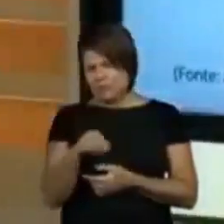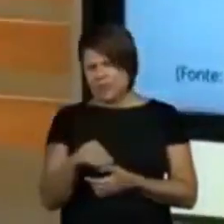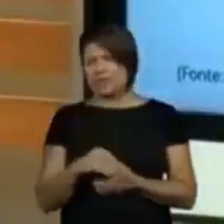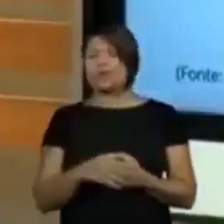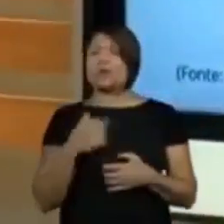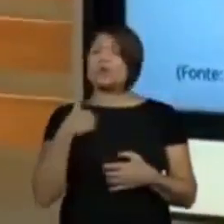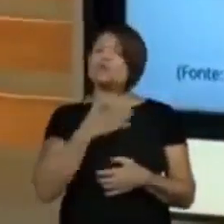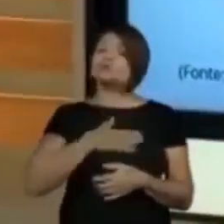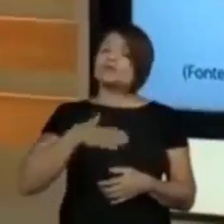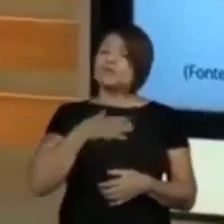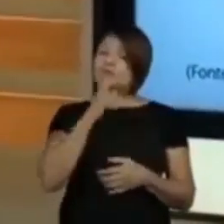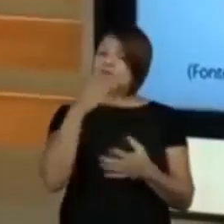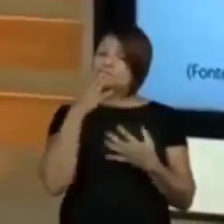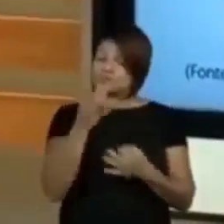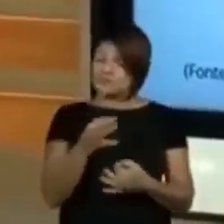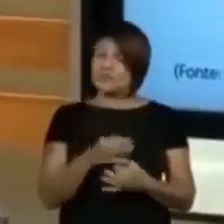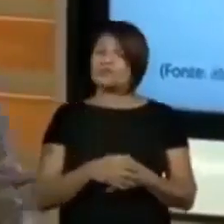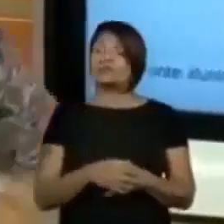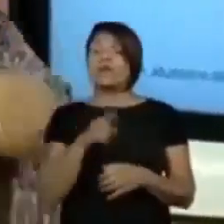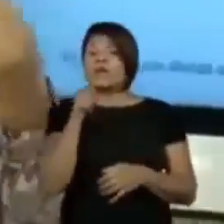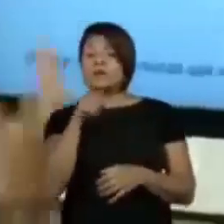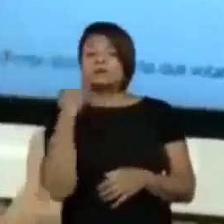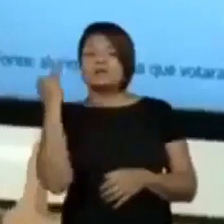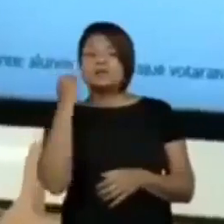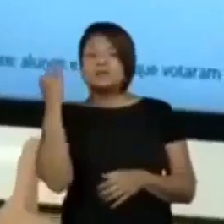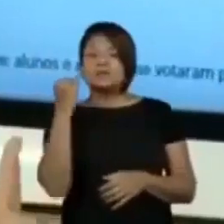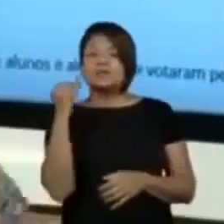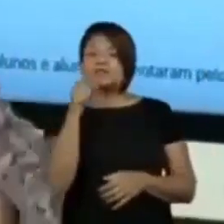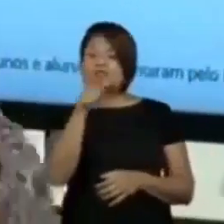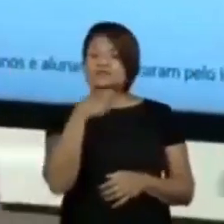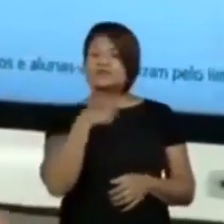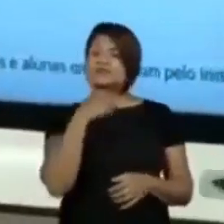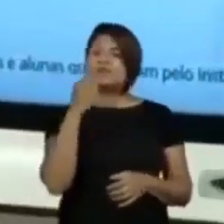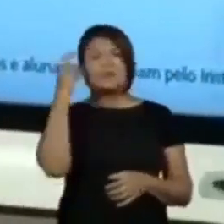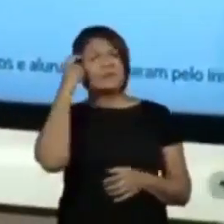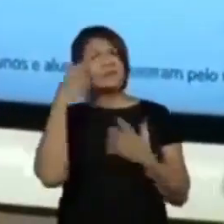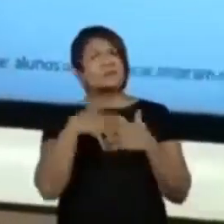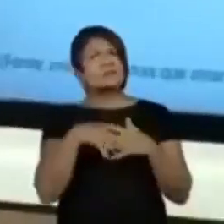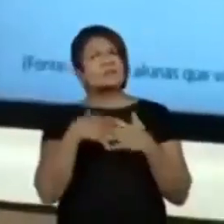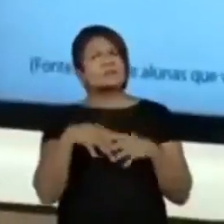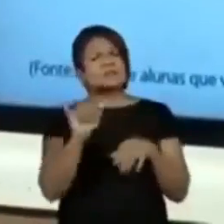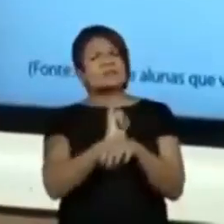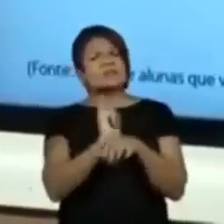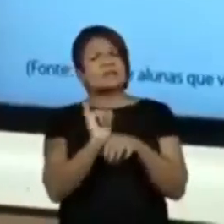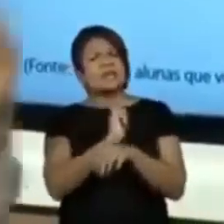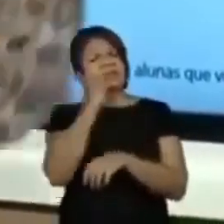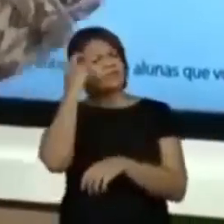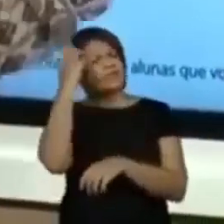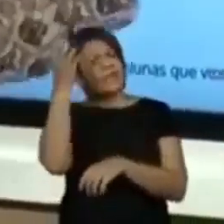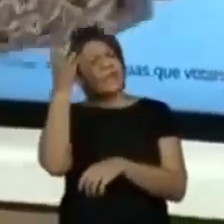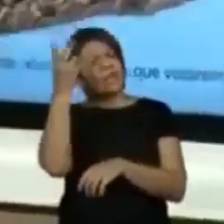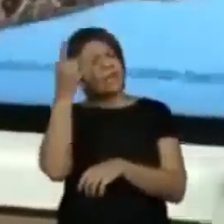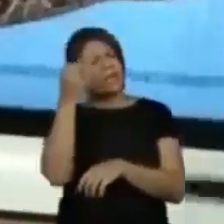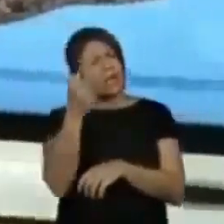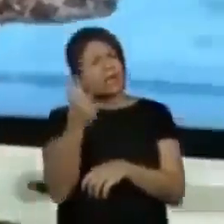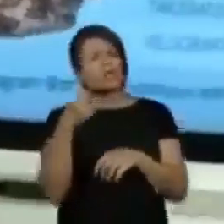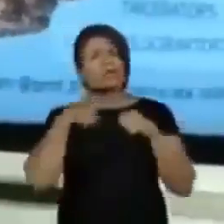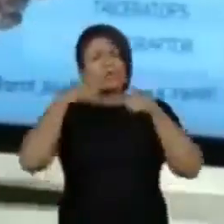vocês observassem essa importância de pensar nesse cálculo mental e nessas estratégias que nós podemos fazer